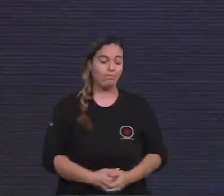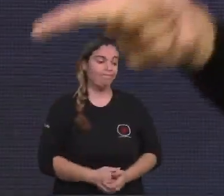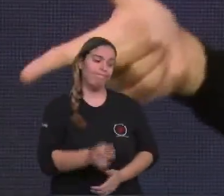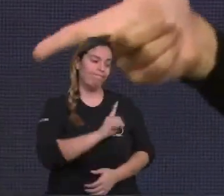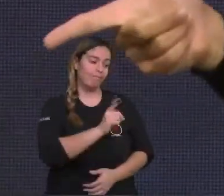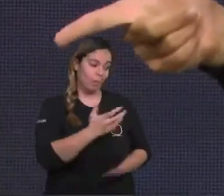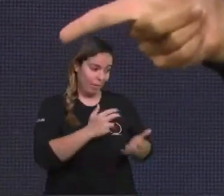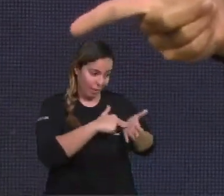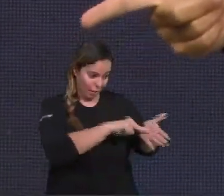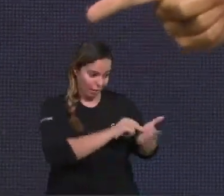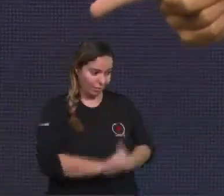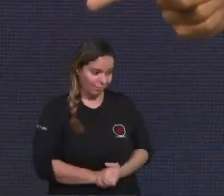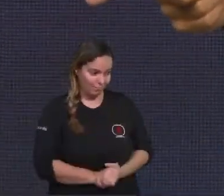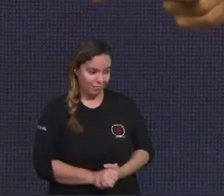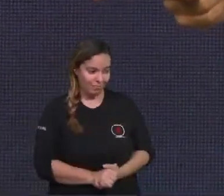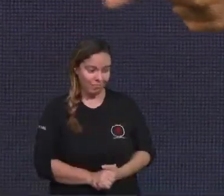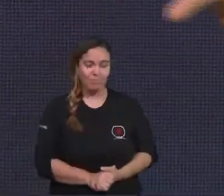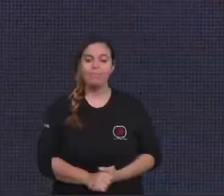Quer carta?